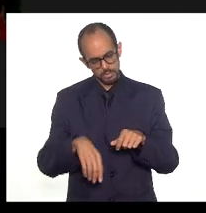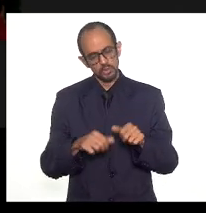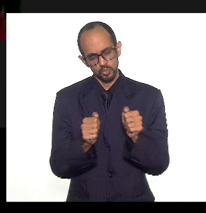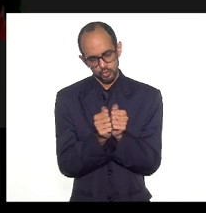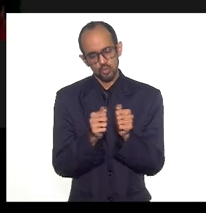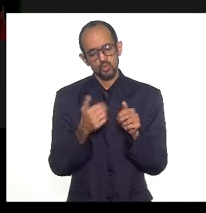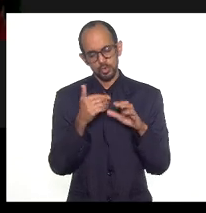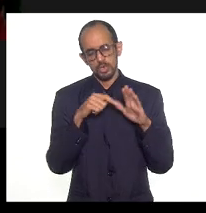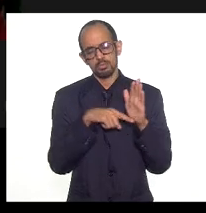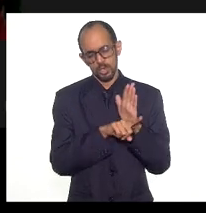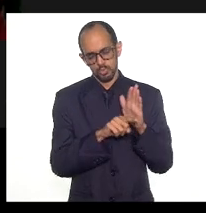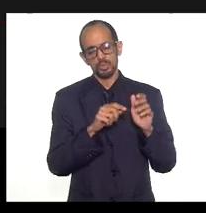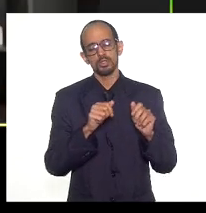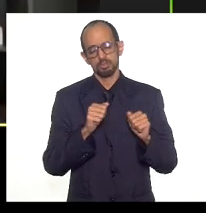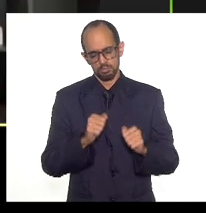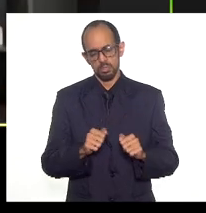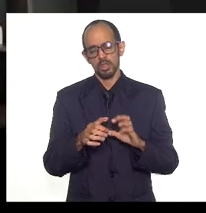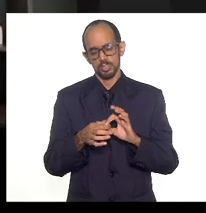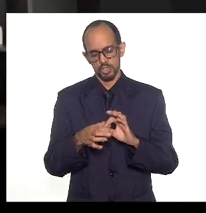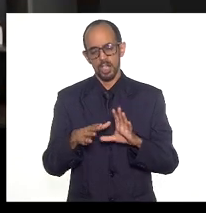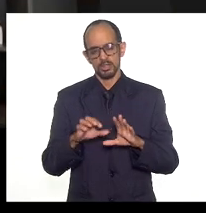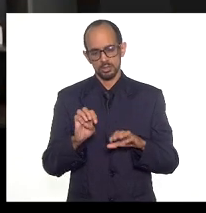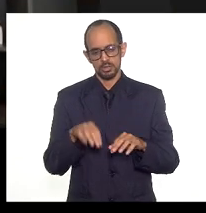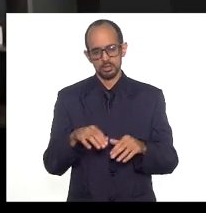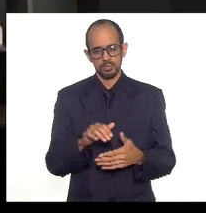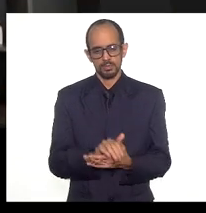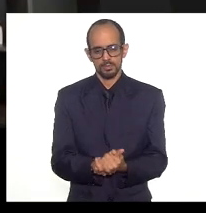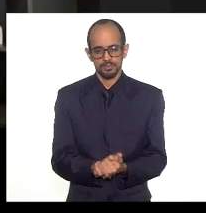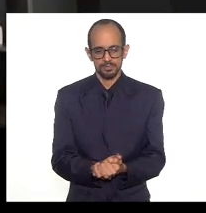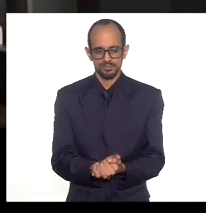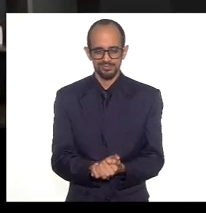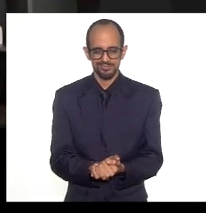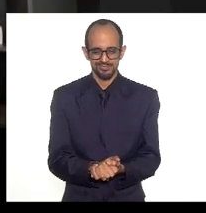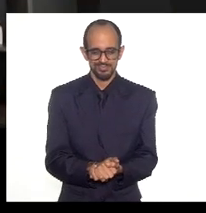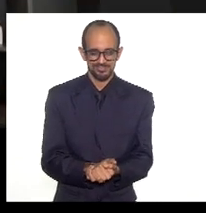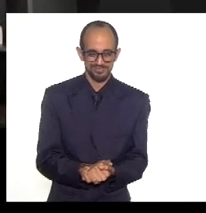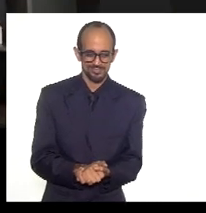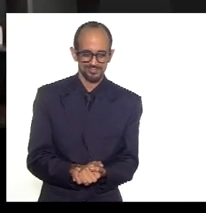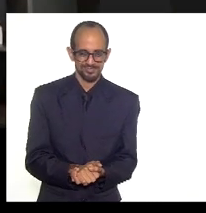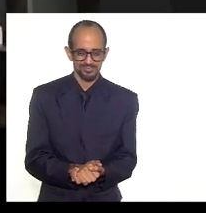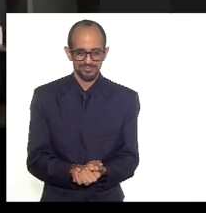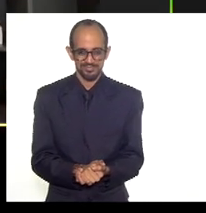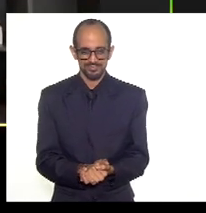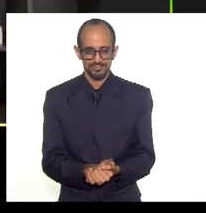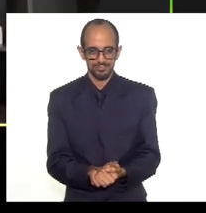encaminhar. Obrigado. Pode deixar. Críticas serão bem-vindas, viu? Isso.